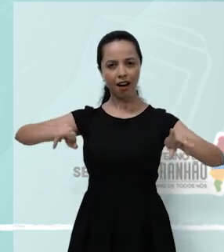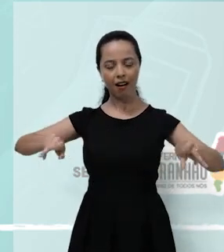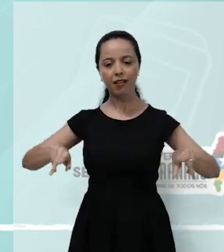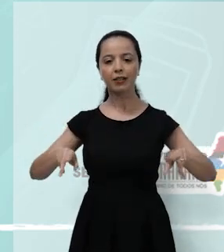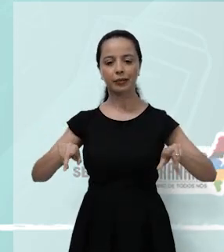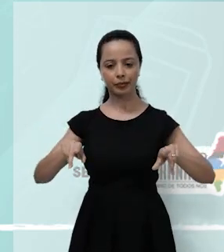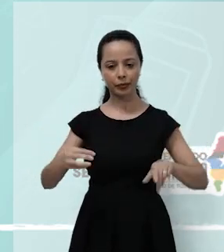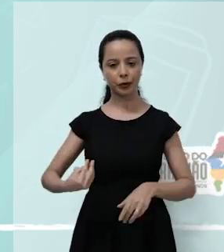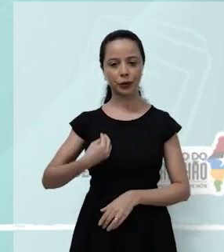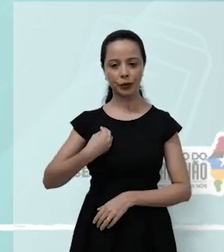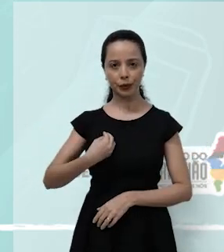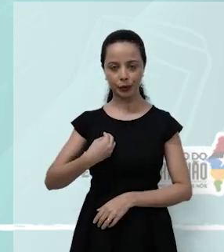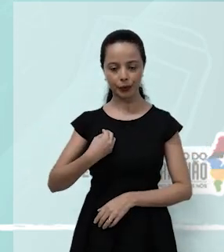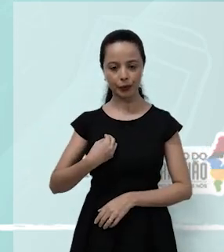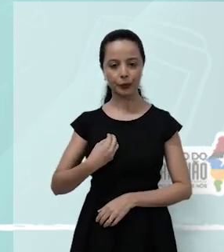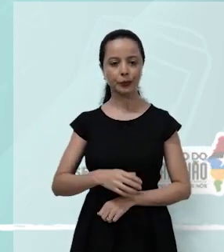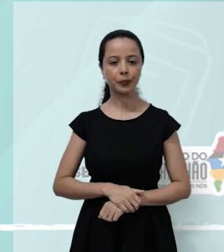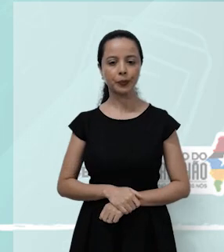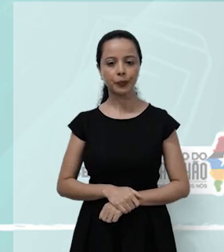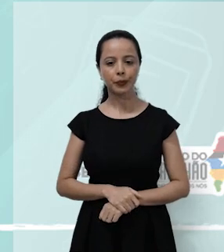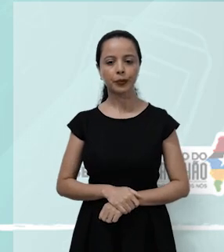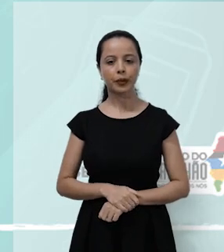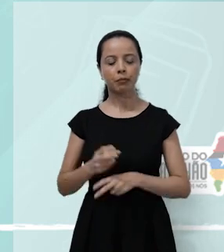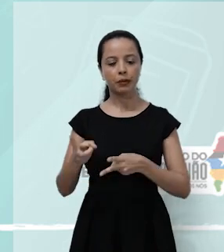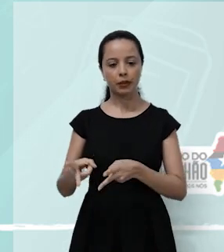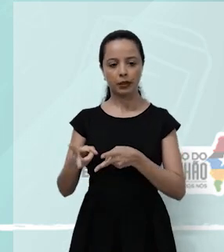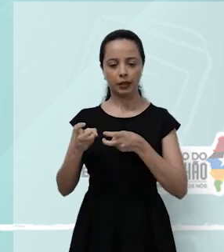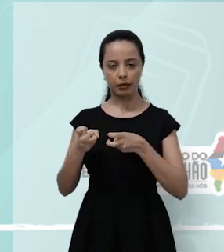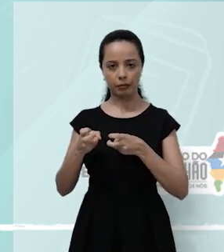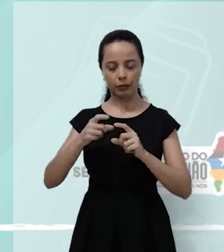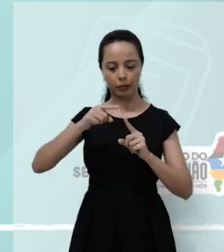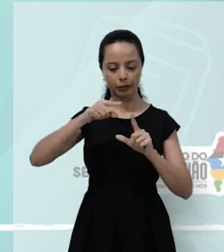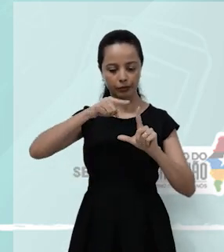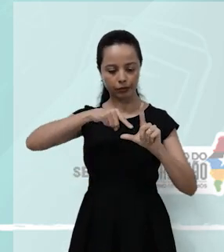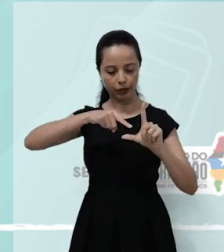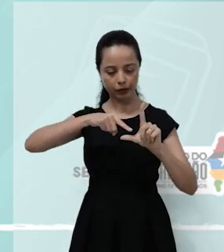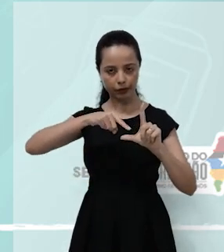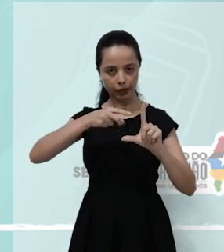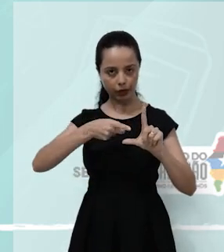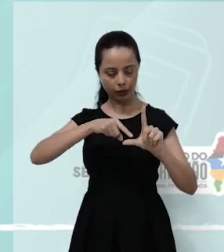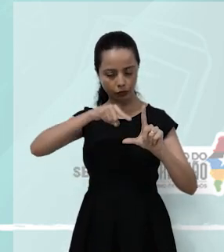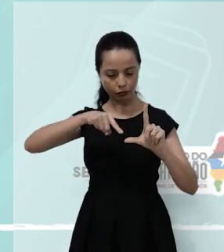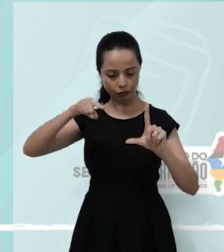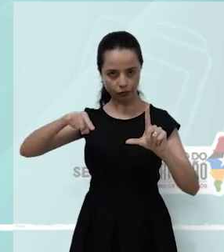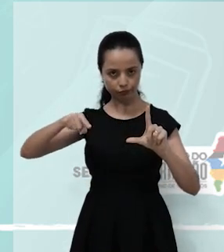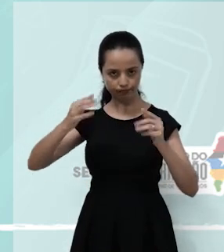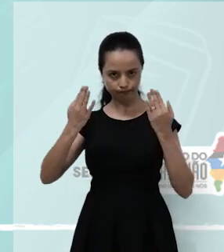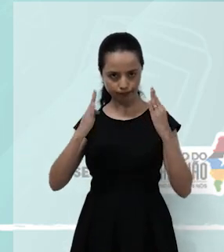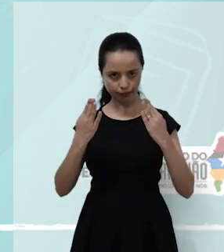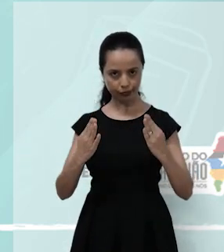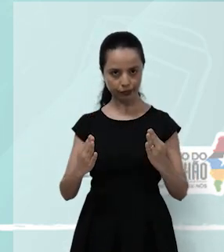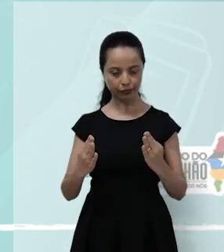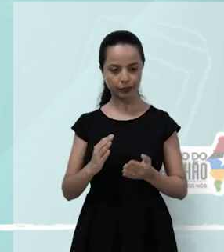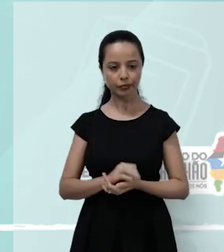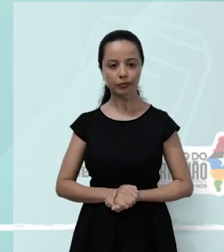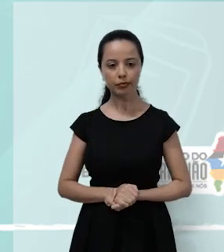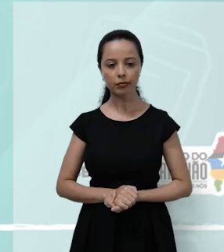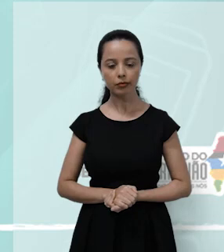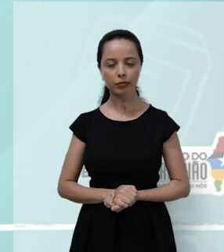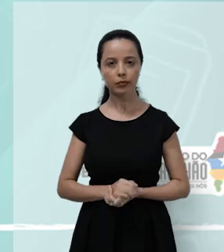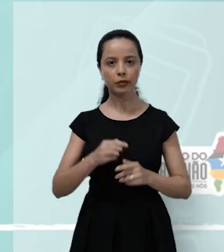esse tema, analise o gráfico de crescimento populacional abaixo. Olha só, nós temos aqui aquele